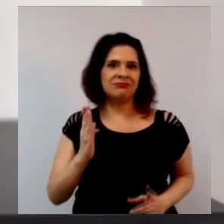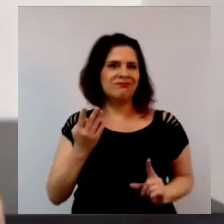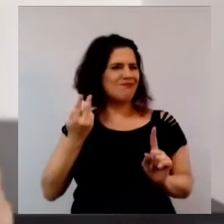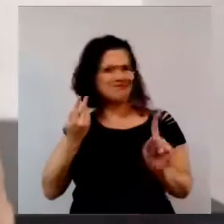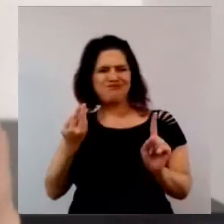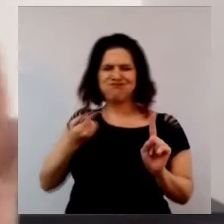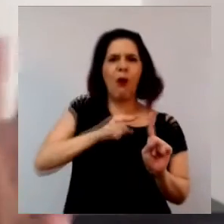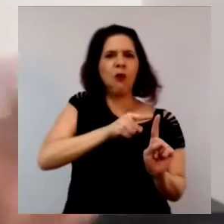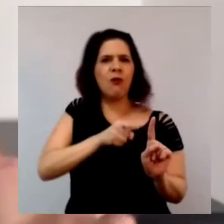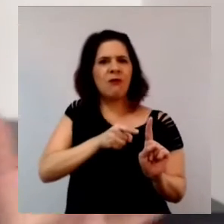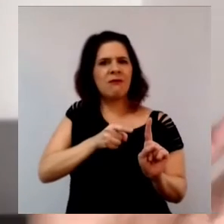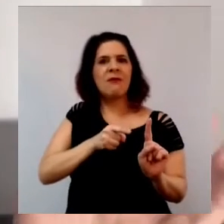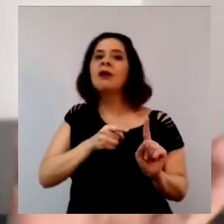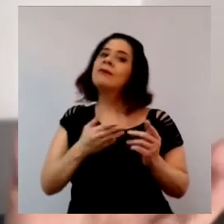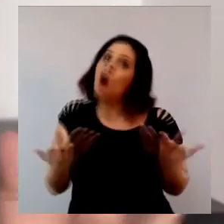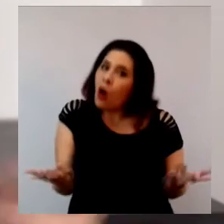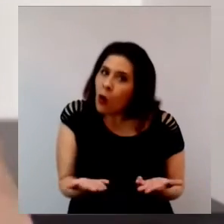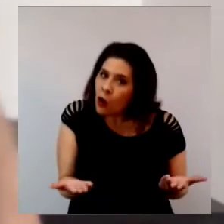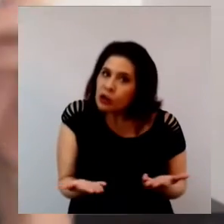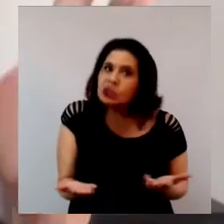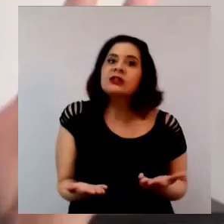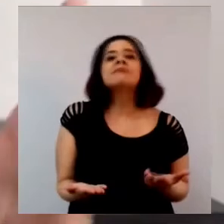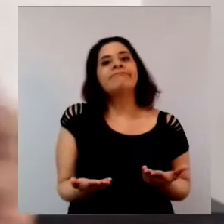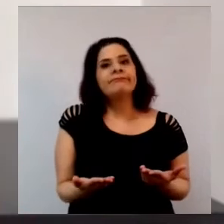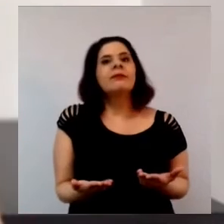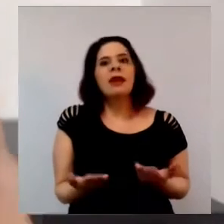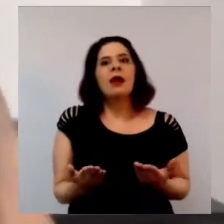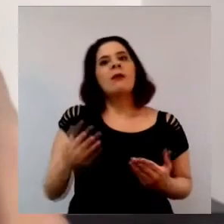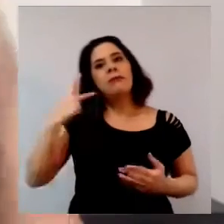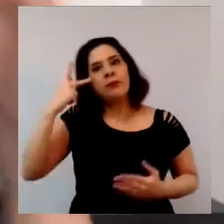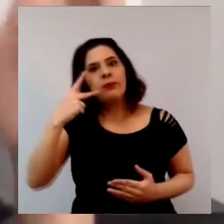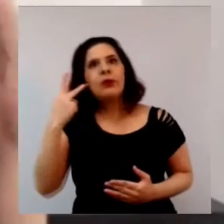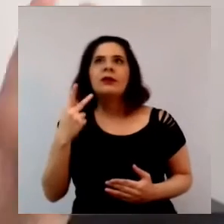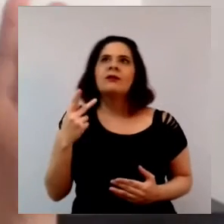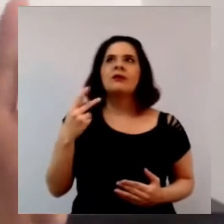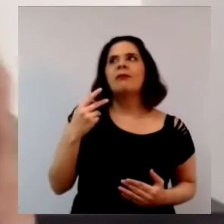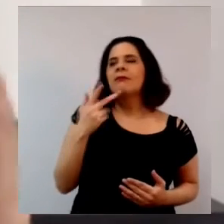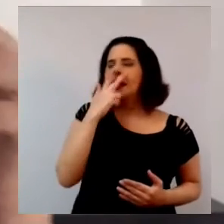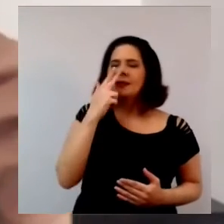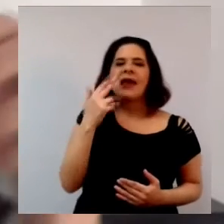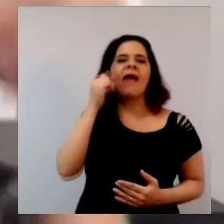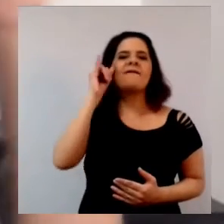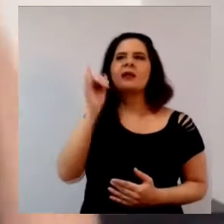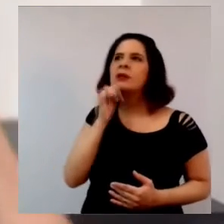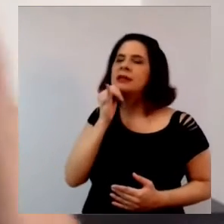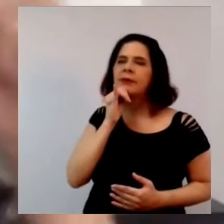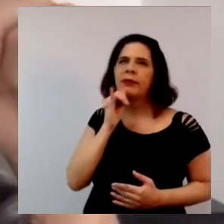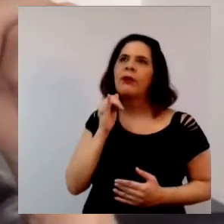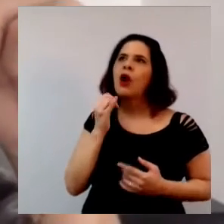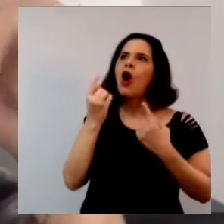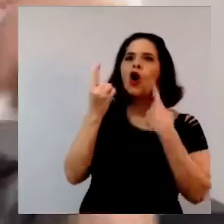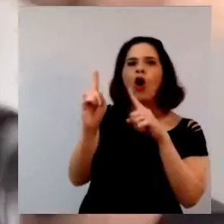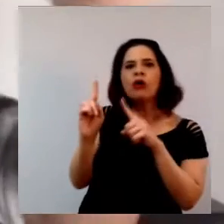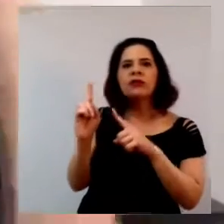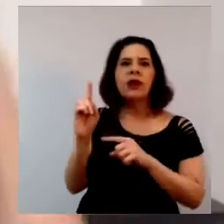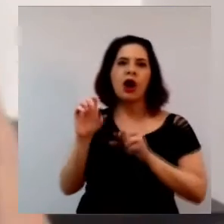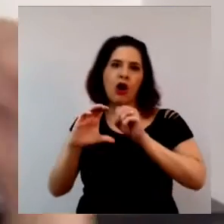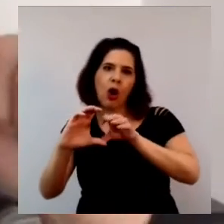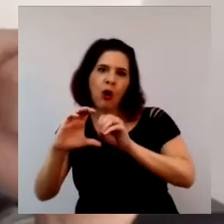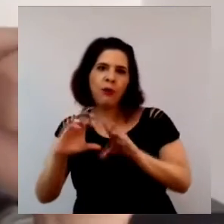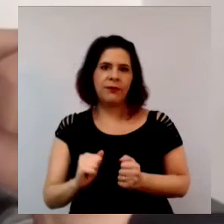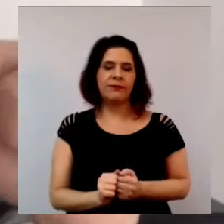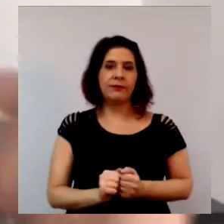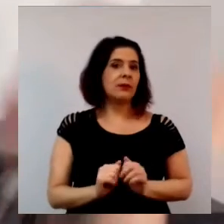ela evita ou fala muito menos, assim, da Globo e da Folha, não sei o quê, e ela fala da Vera Magalhães,